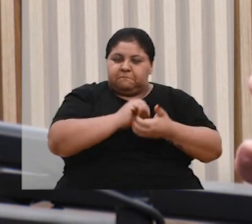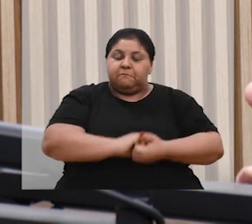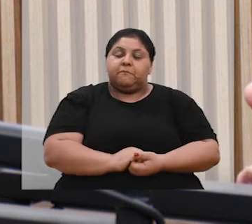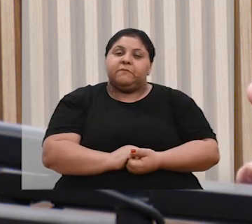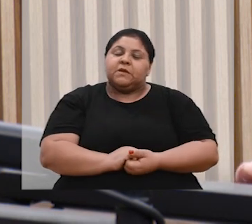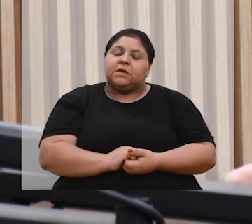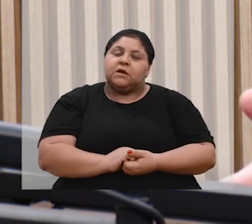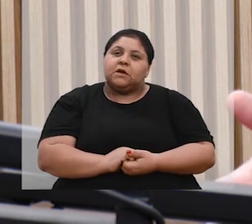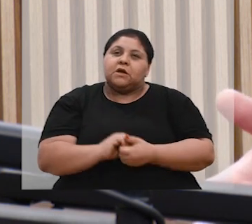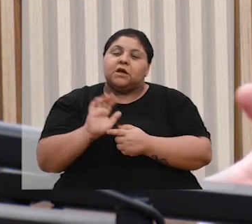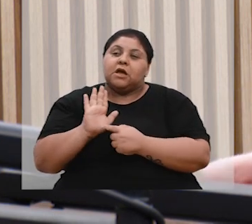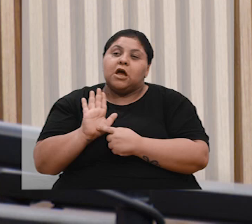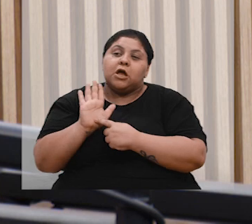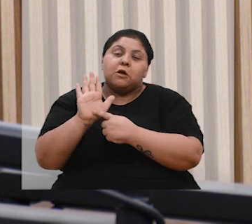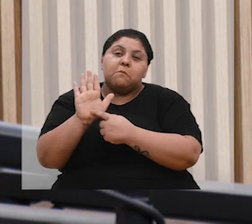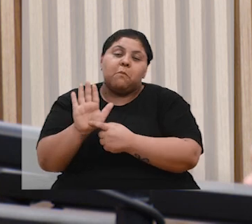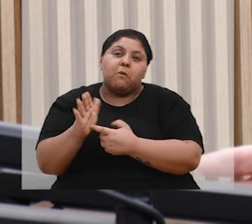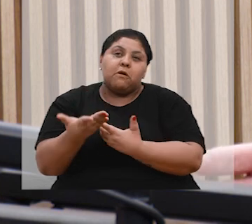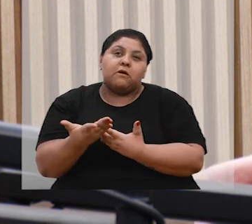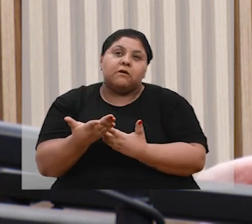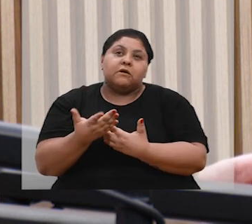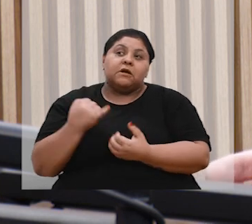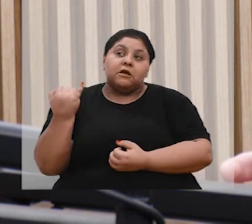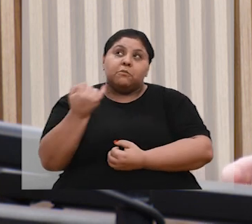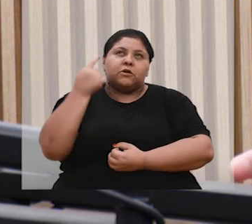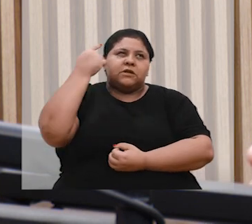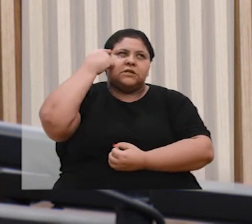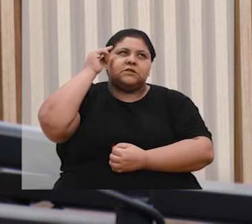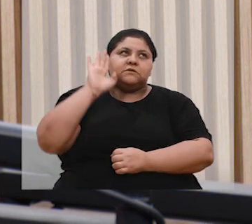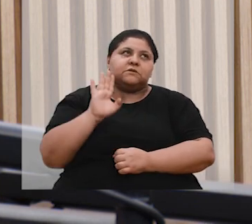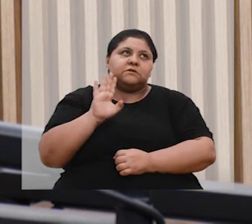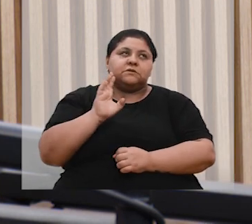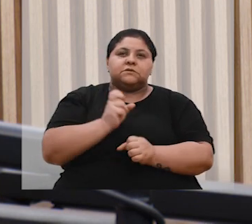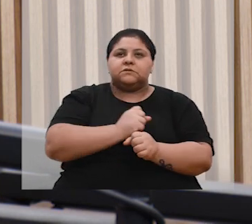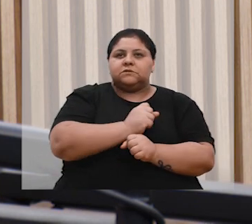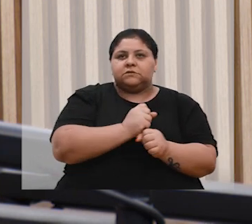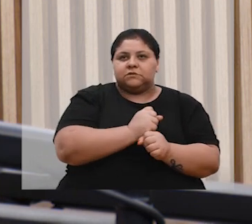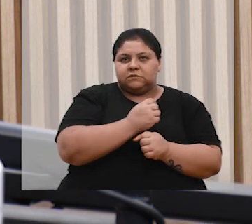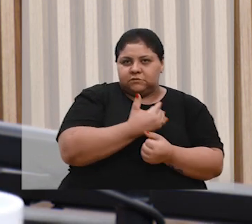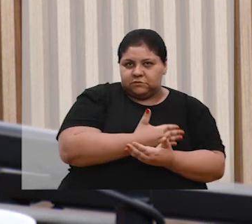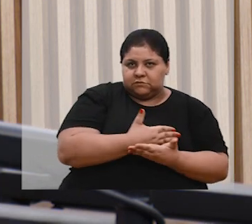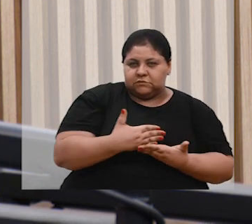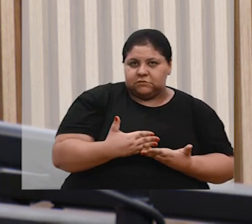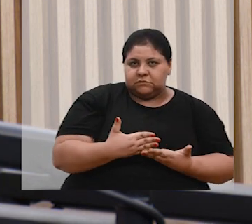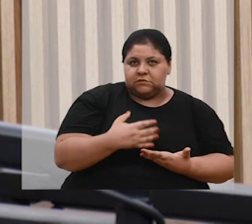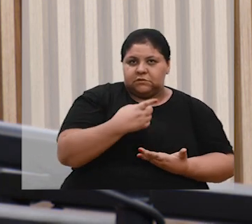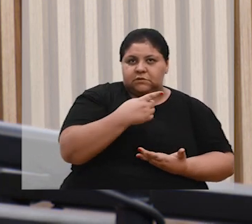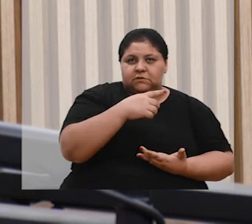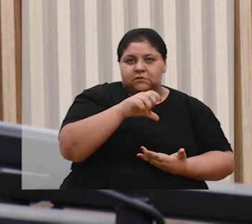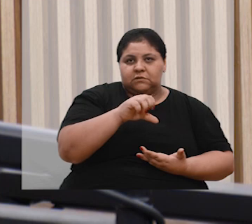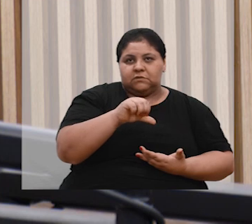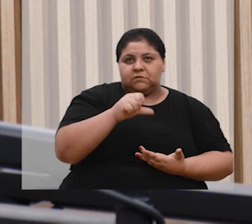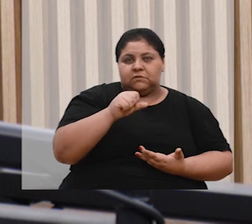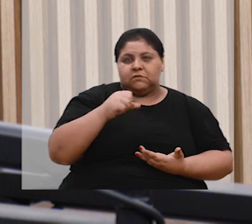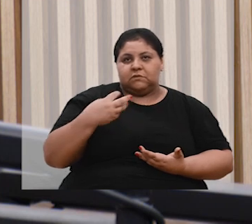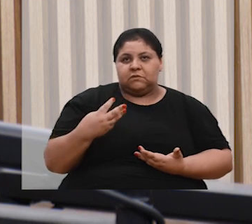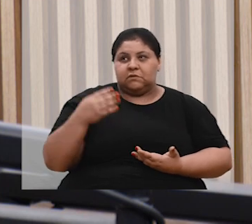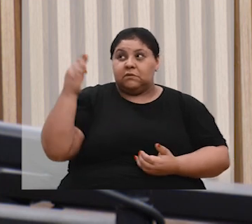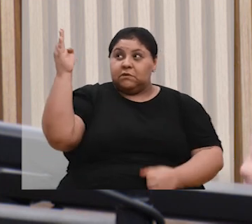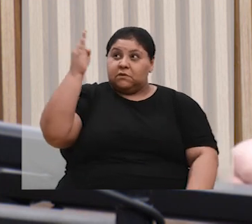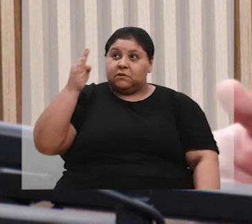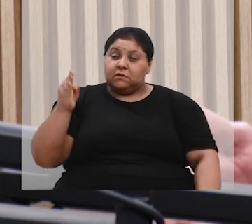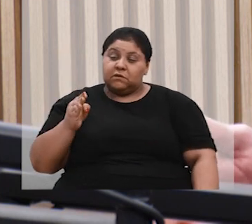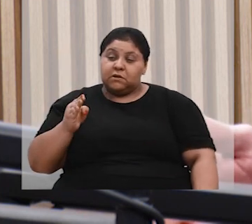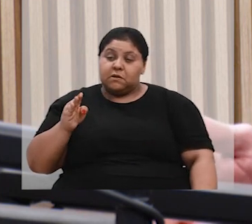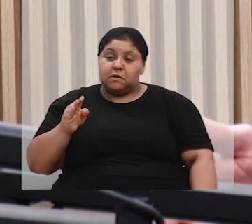que demonstram... É importante a gente pensar no ano do início, 1983, o Brasil